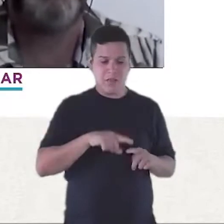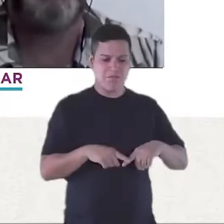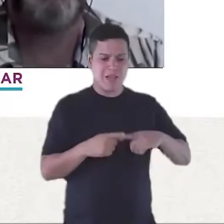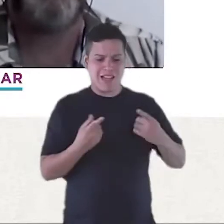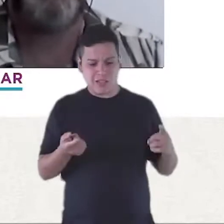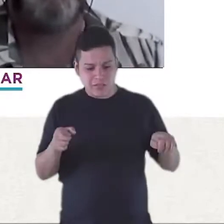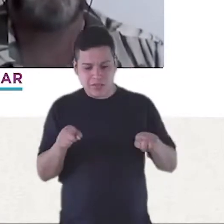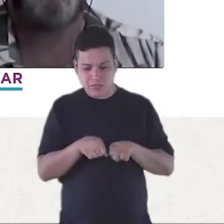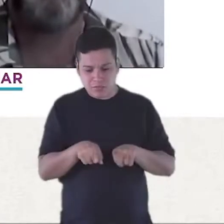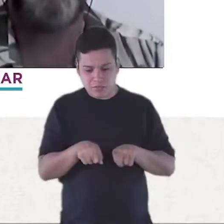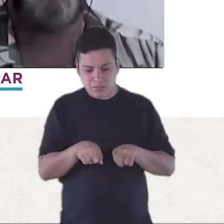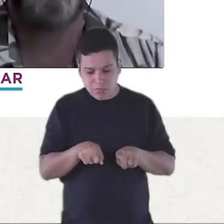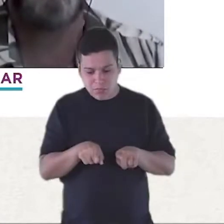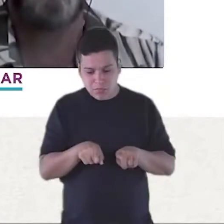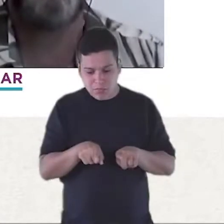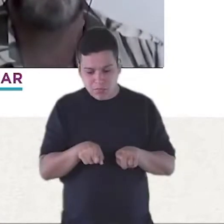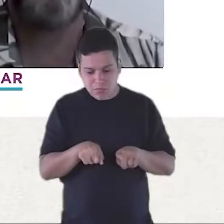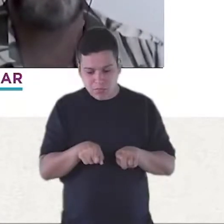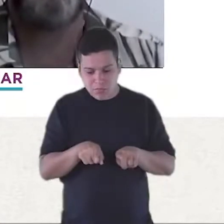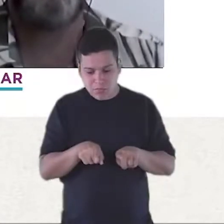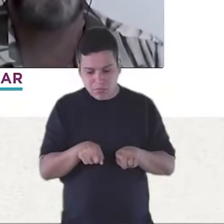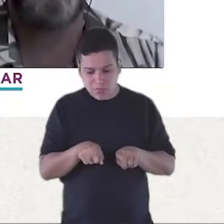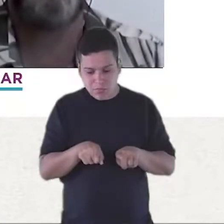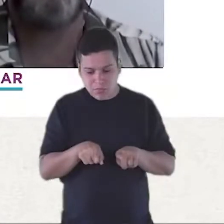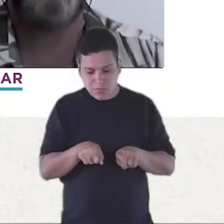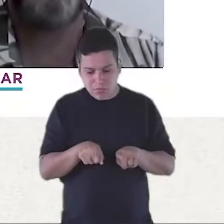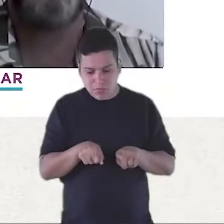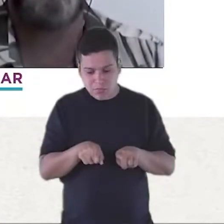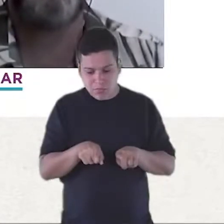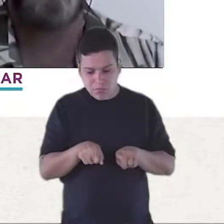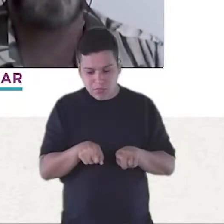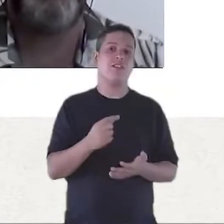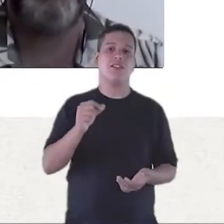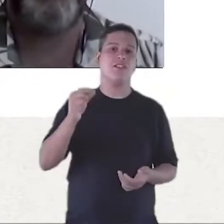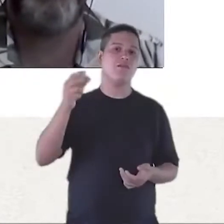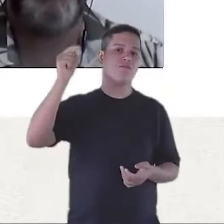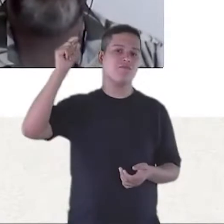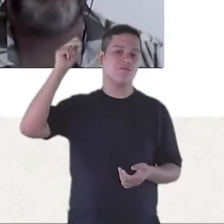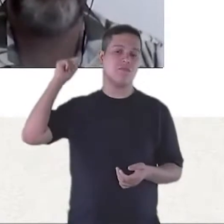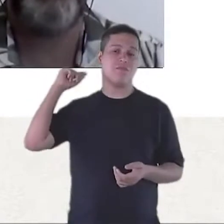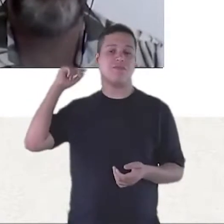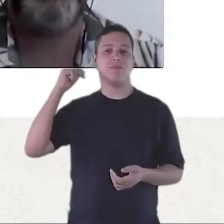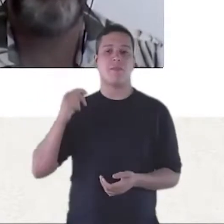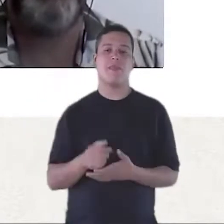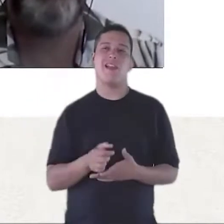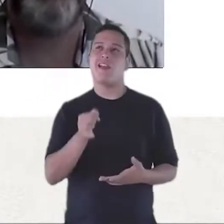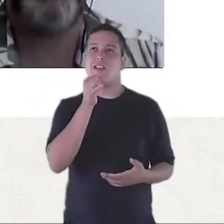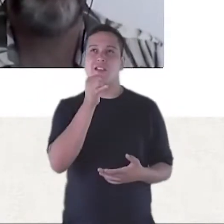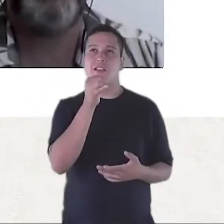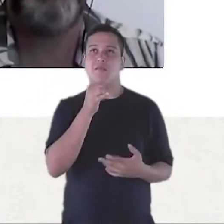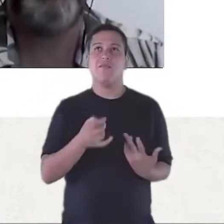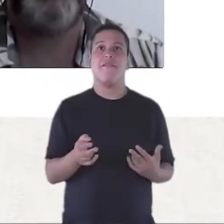livro de memórias. Um livro de memórias que vacila, que oscila entre